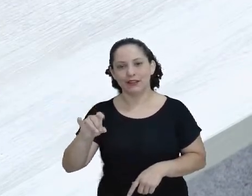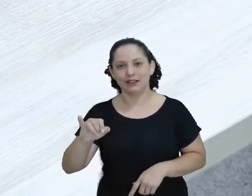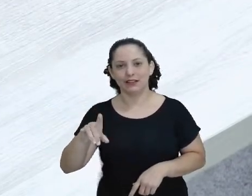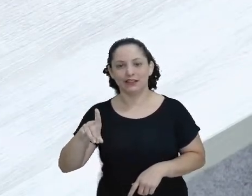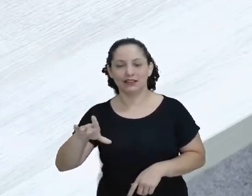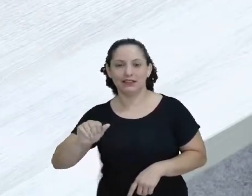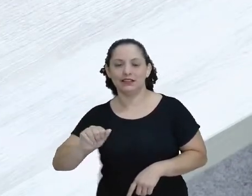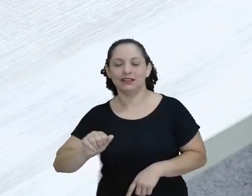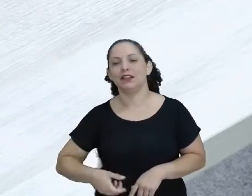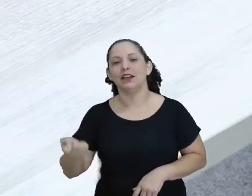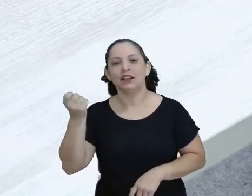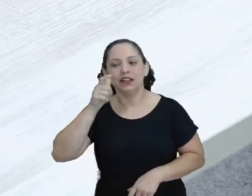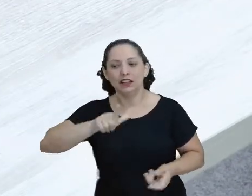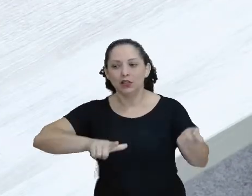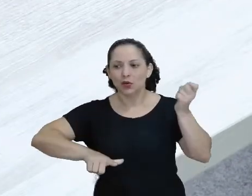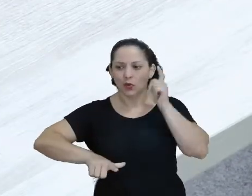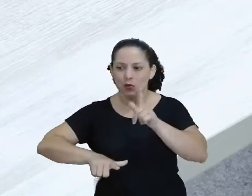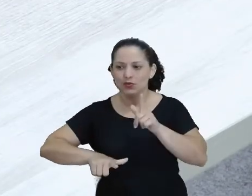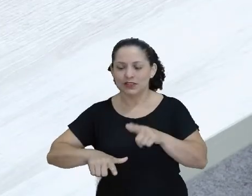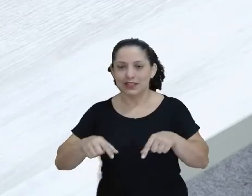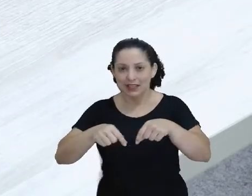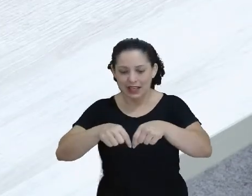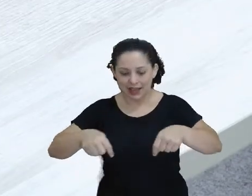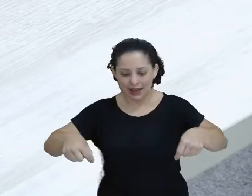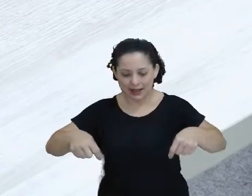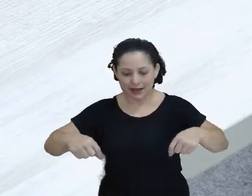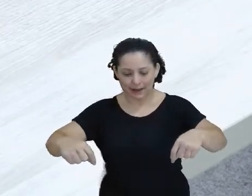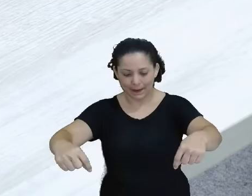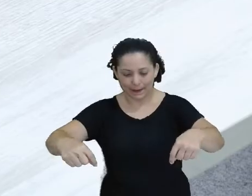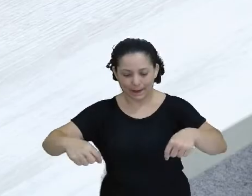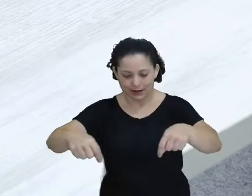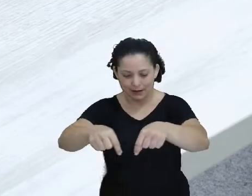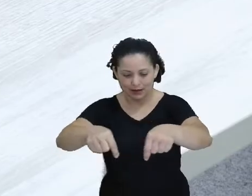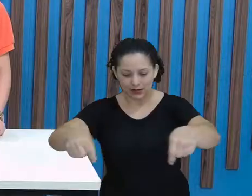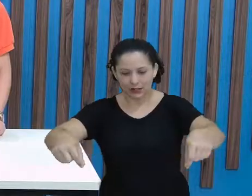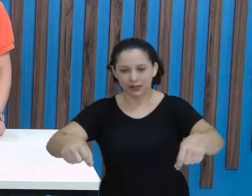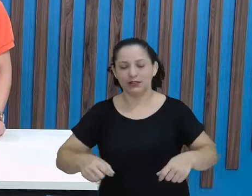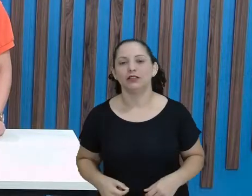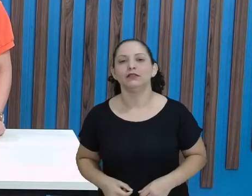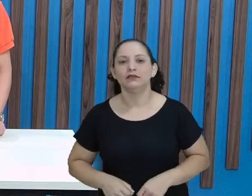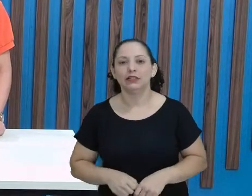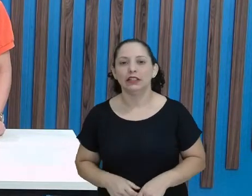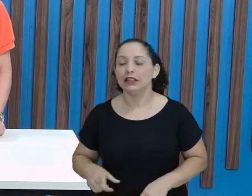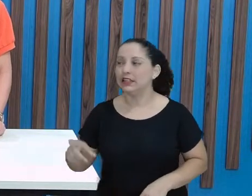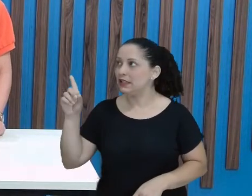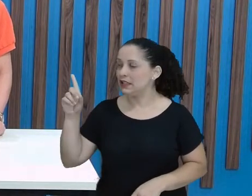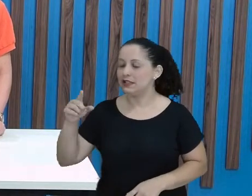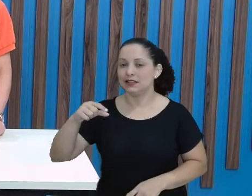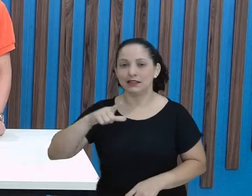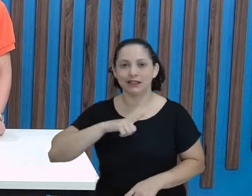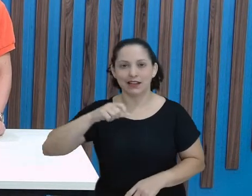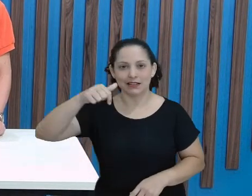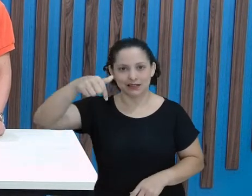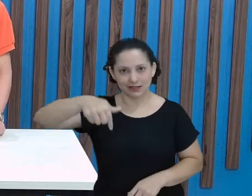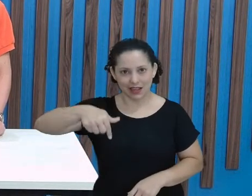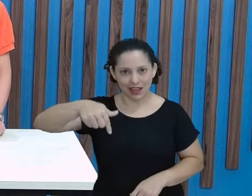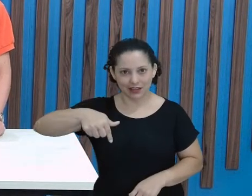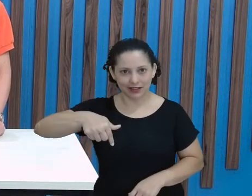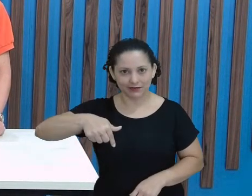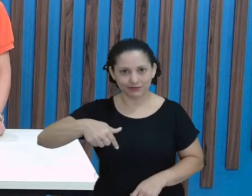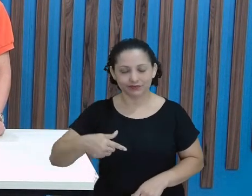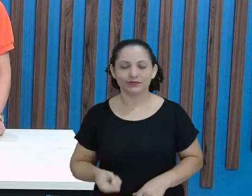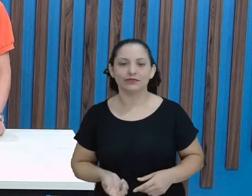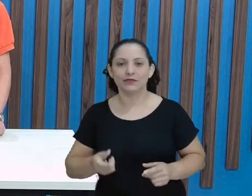aqui fazer a medida da área dessa casinha. Lembrando que o Tangram são 7 peças, né, 7